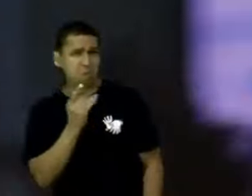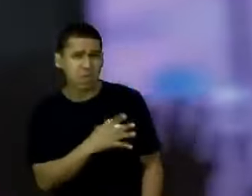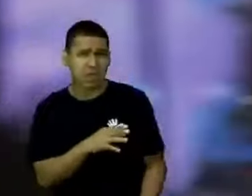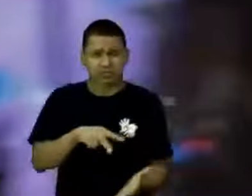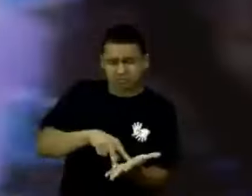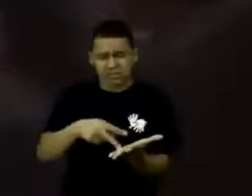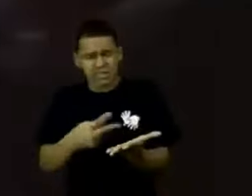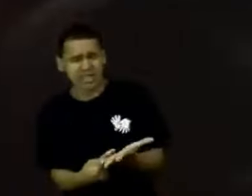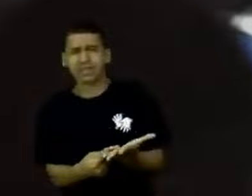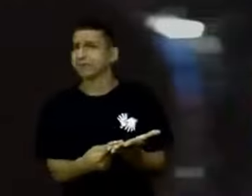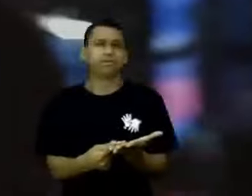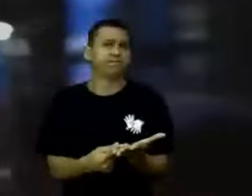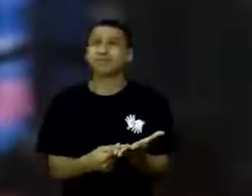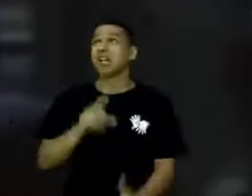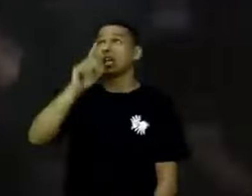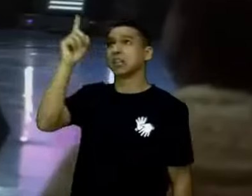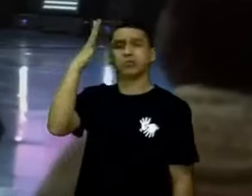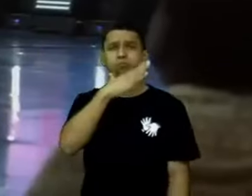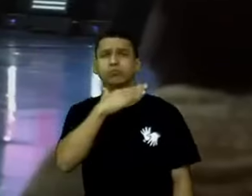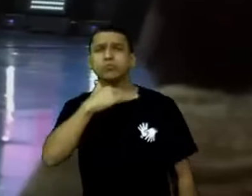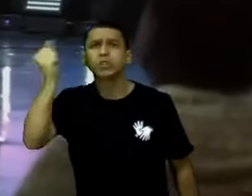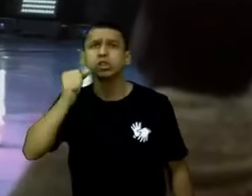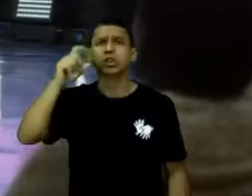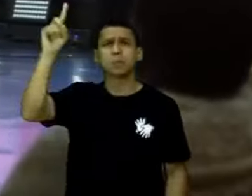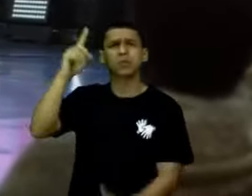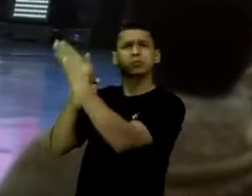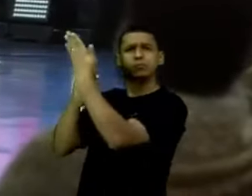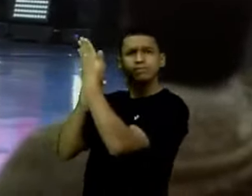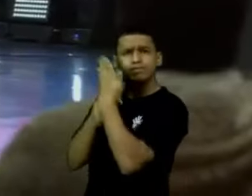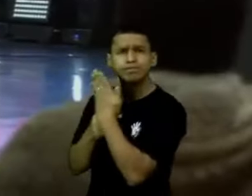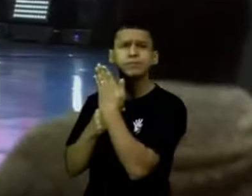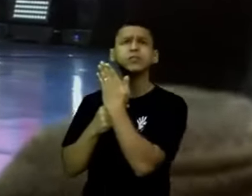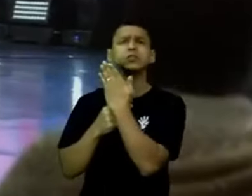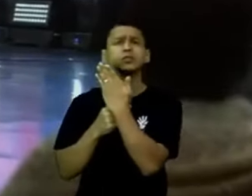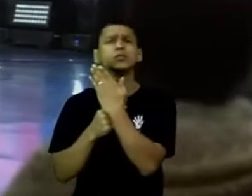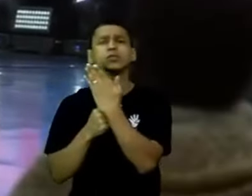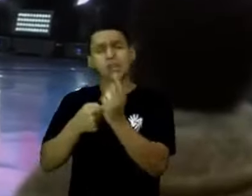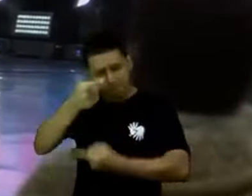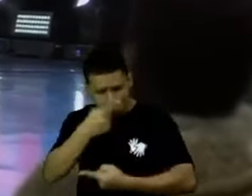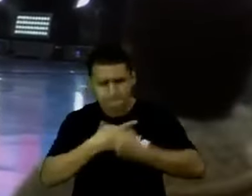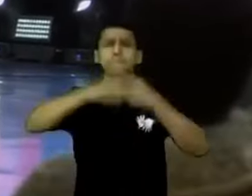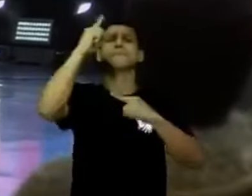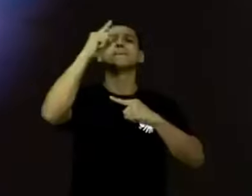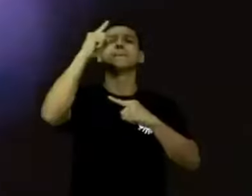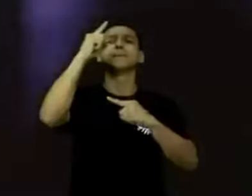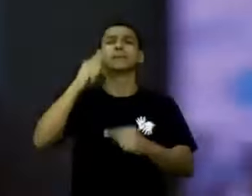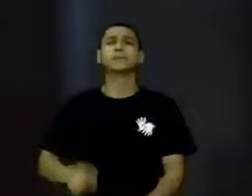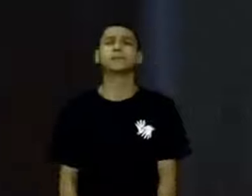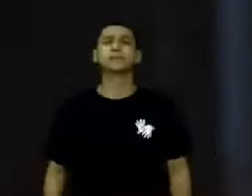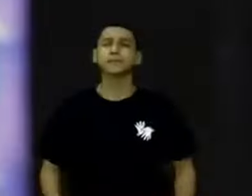caído. Deus destrava você para um novo tempo.